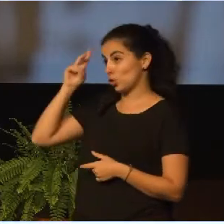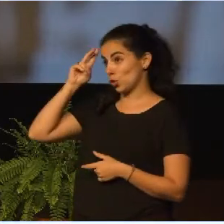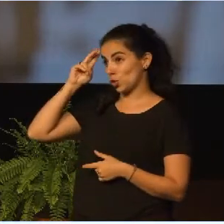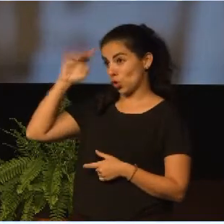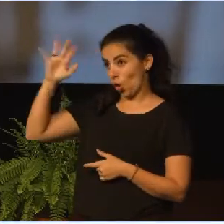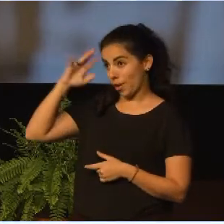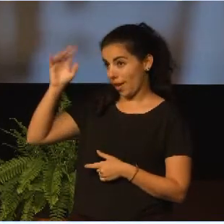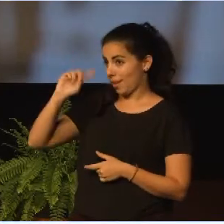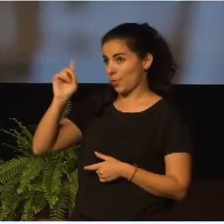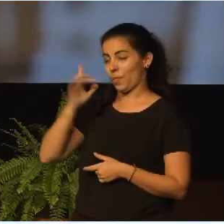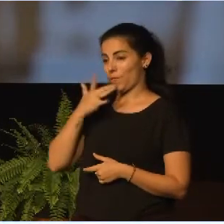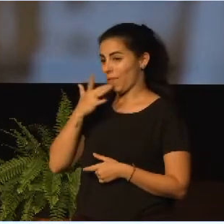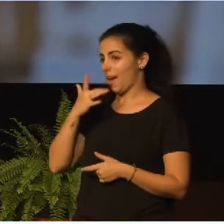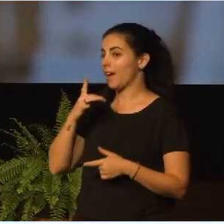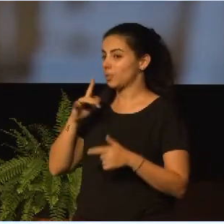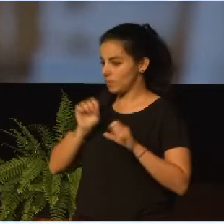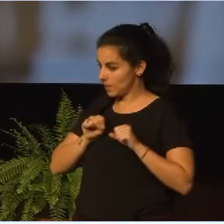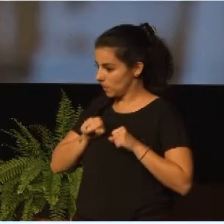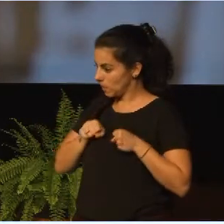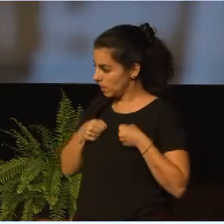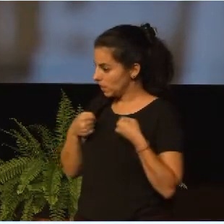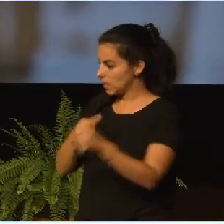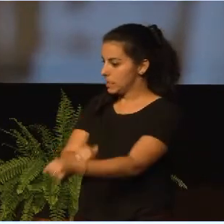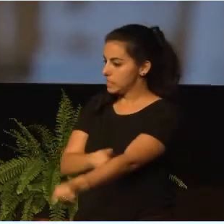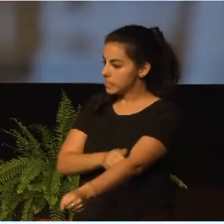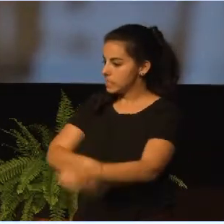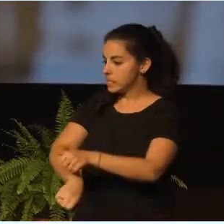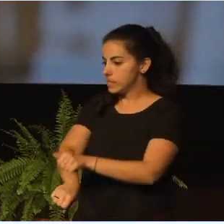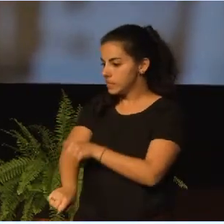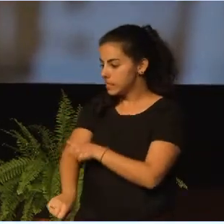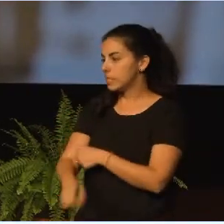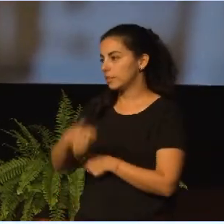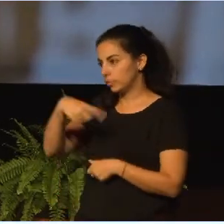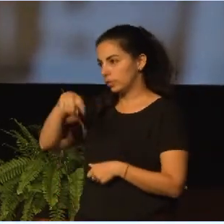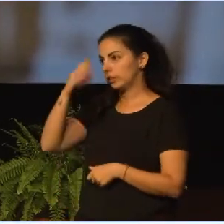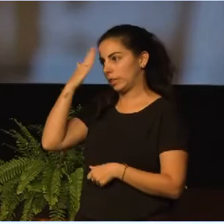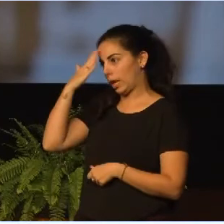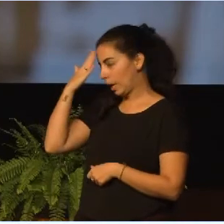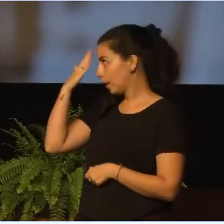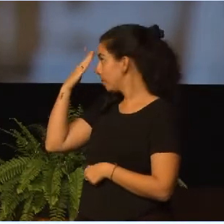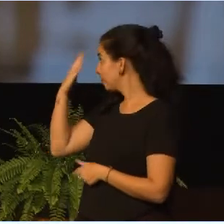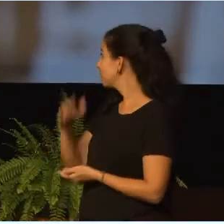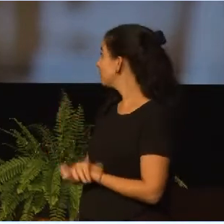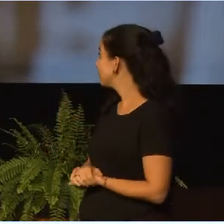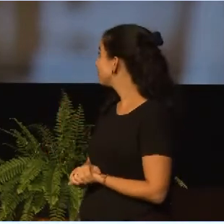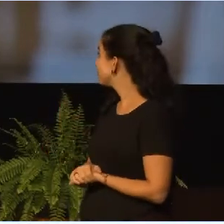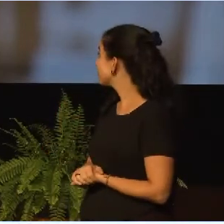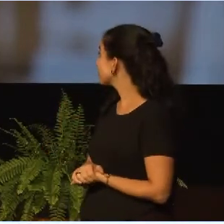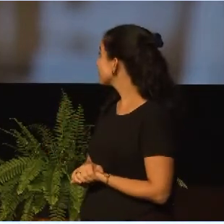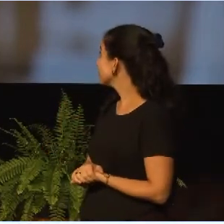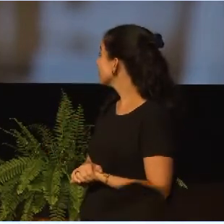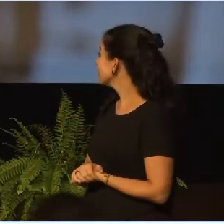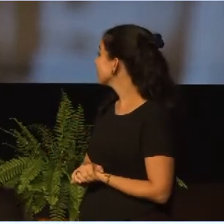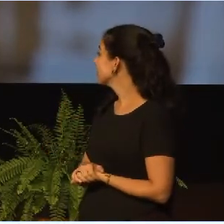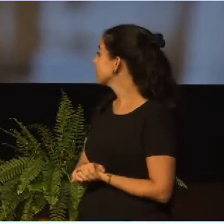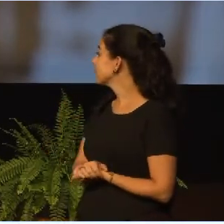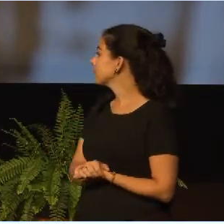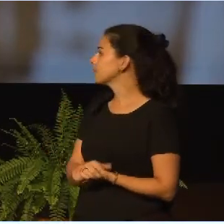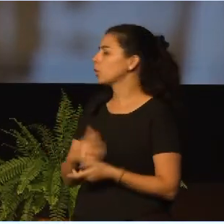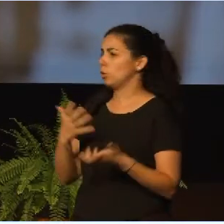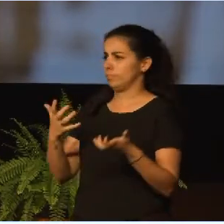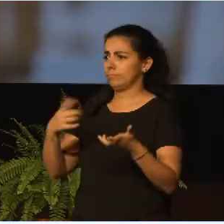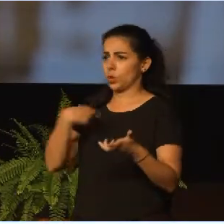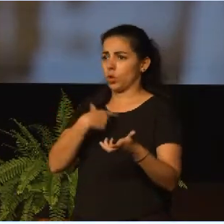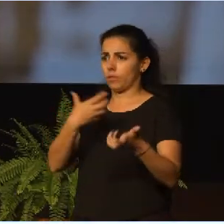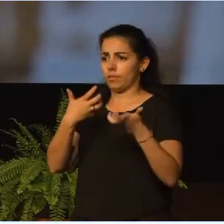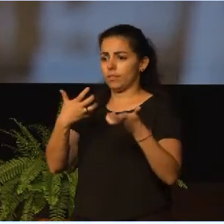sabem o que eu estou falando. Ninguém está de palhaçada aqui, então a gente sabe como é que é. E alguns sonhos nossos. A gente queria muito trabalhar com uma estrutura, com uma